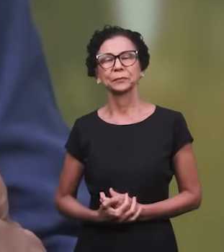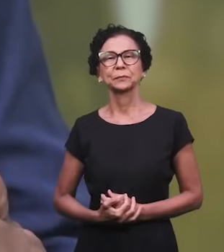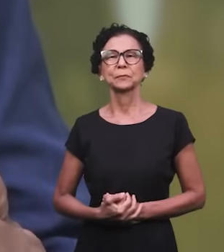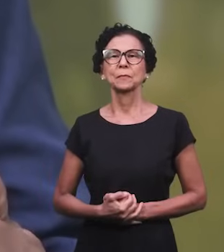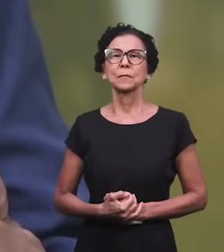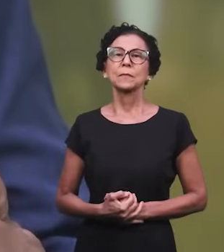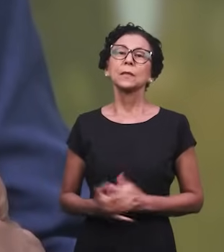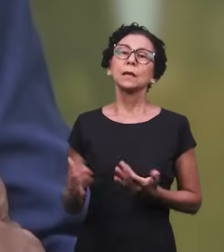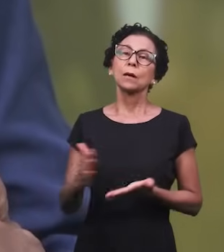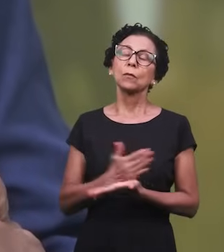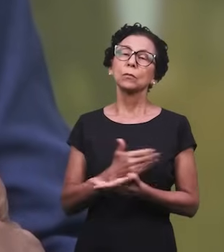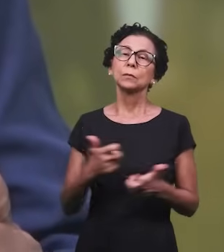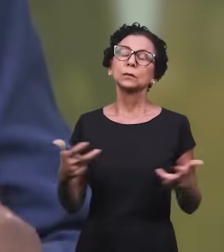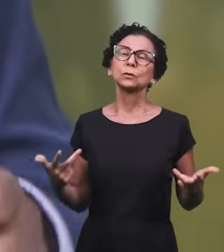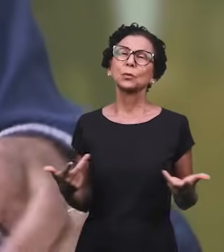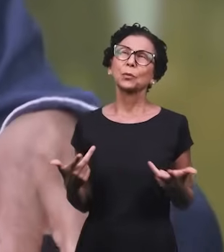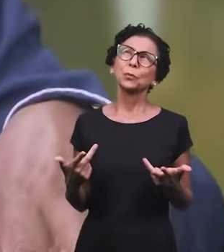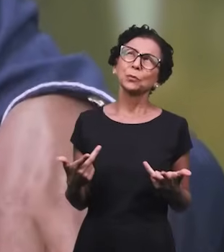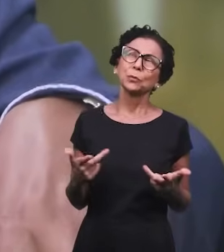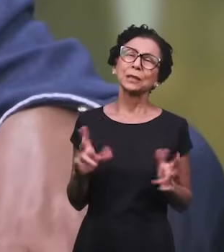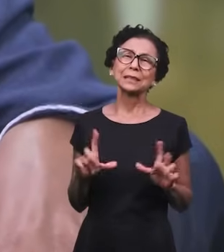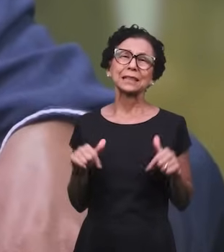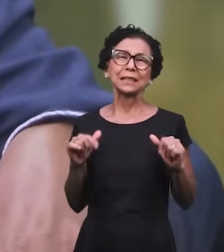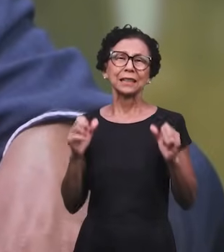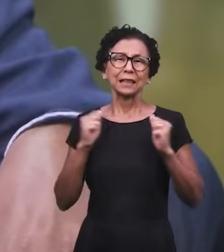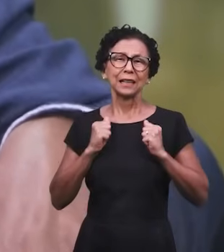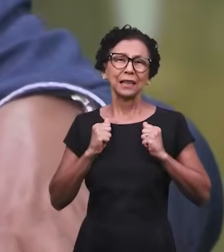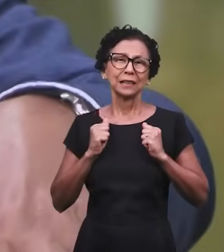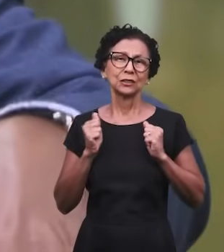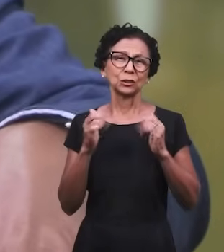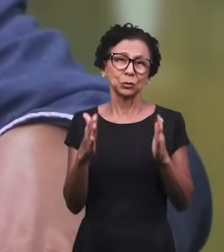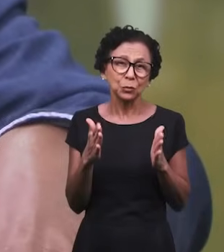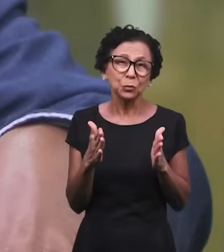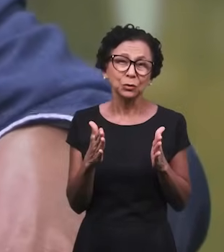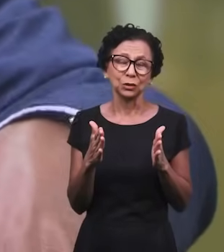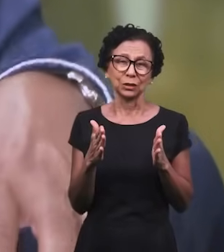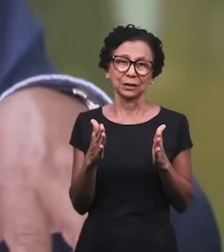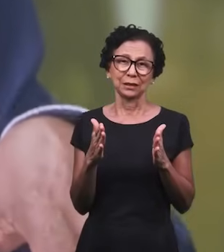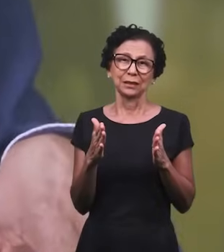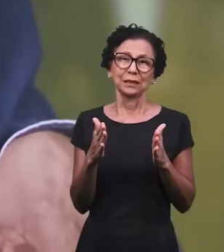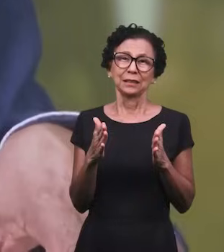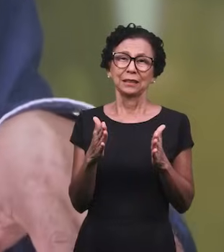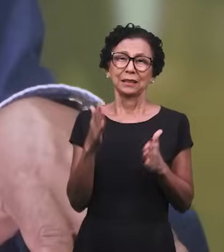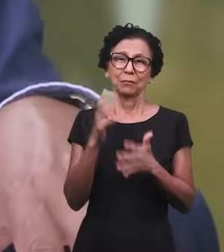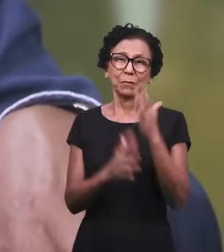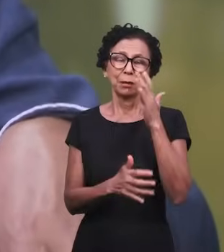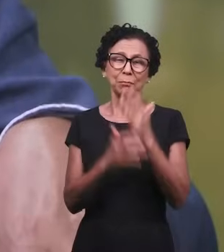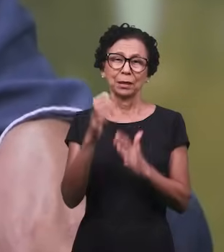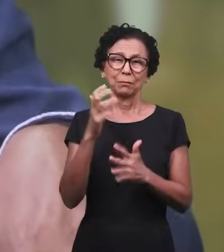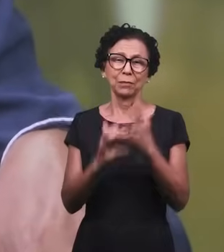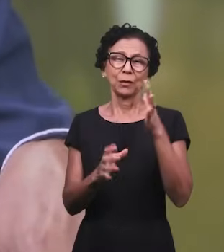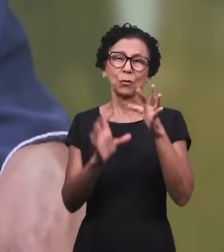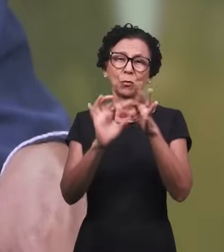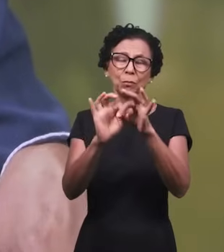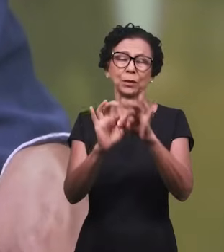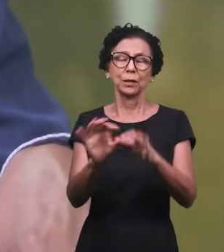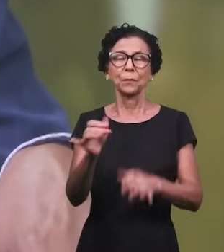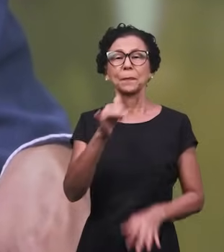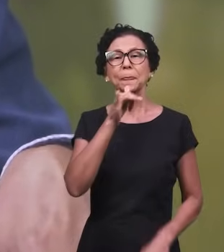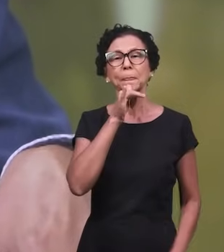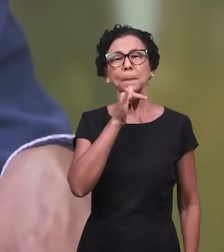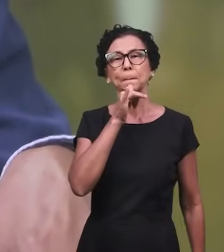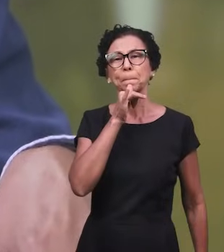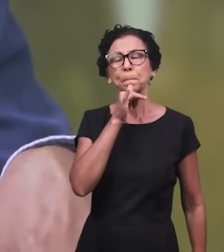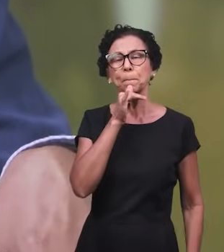dentro de casa né que isso atrapalha a comunhão e asas orações na família por exemplo o marido que age